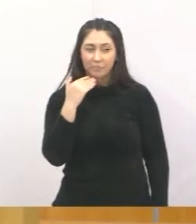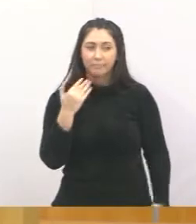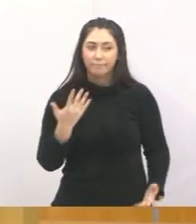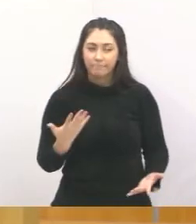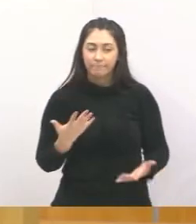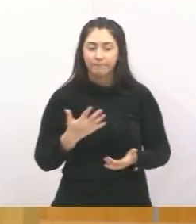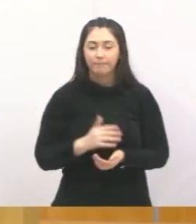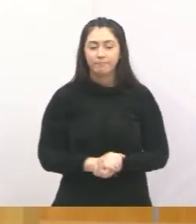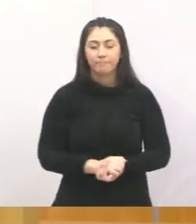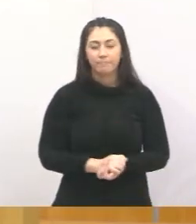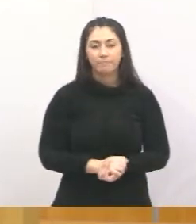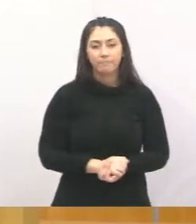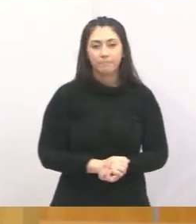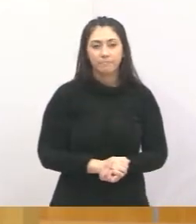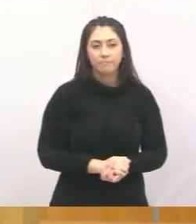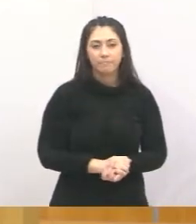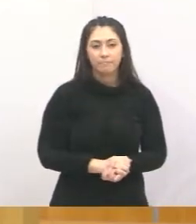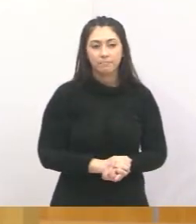momento.